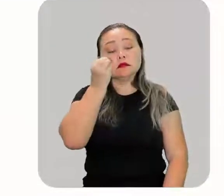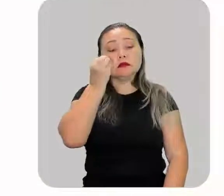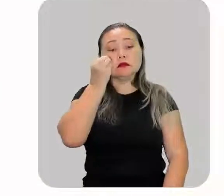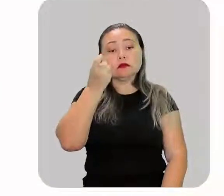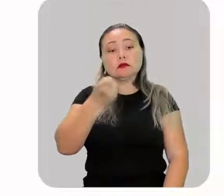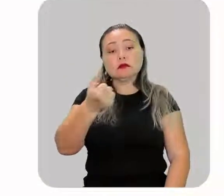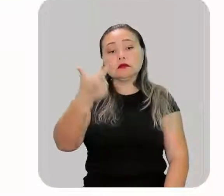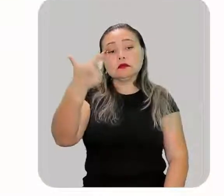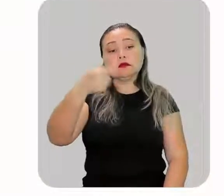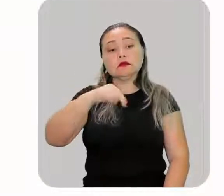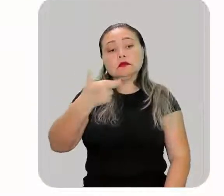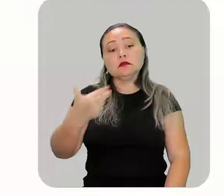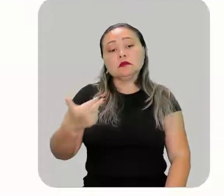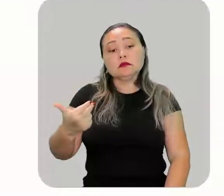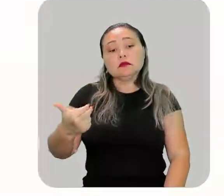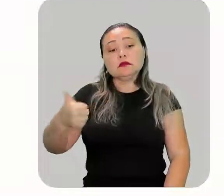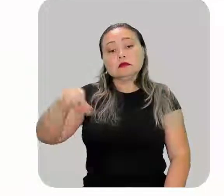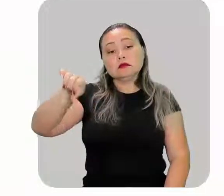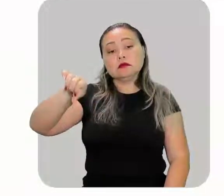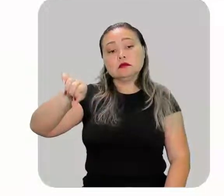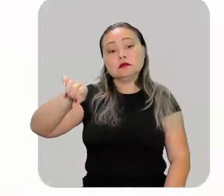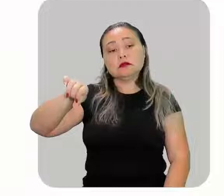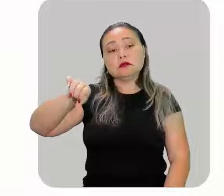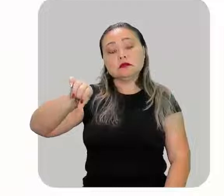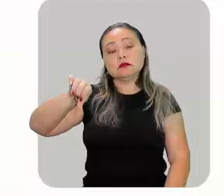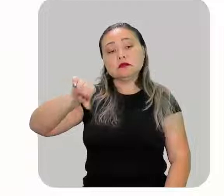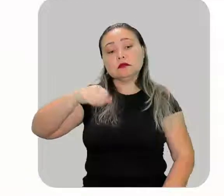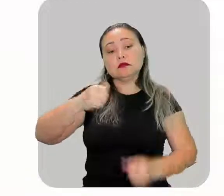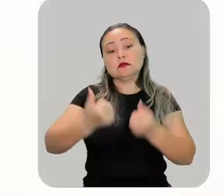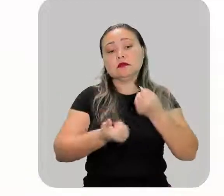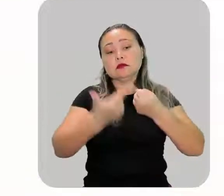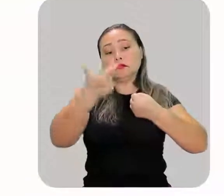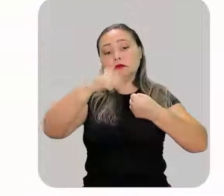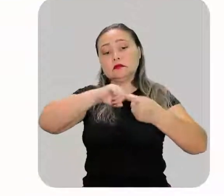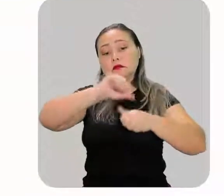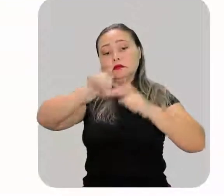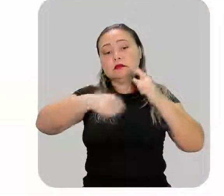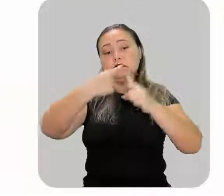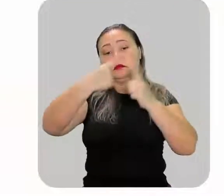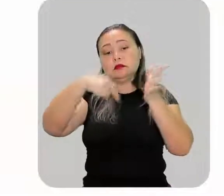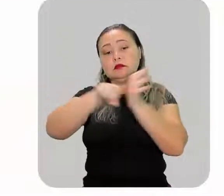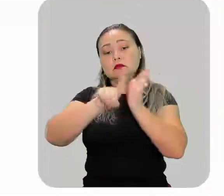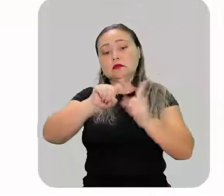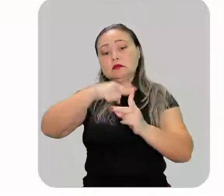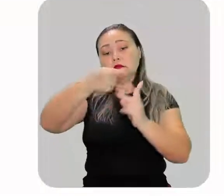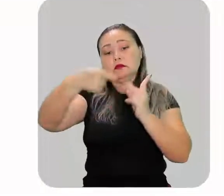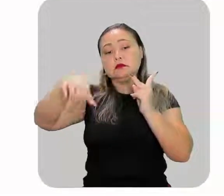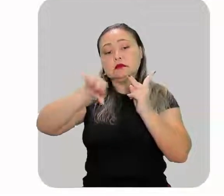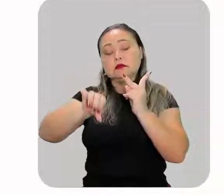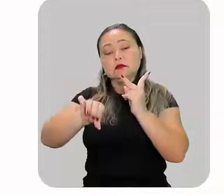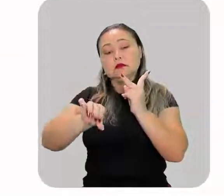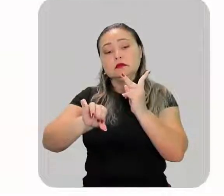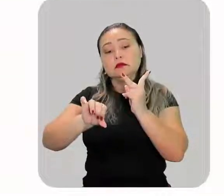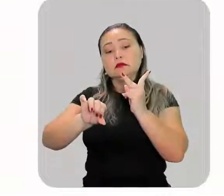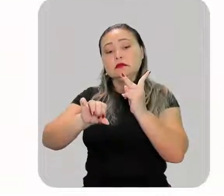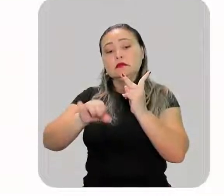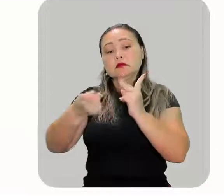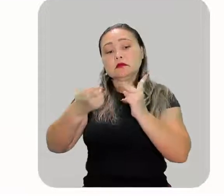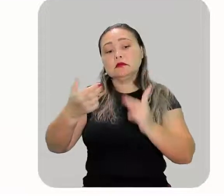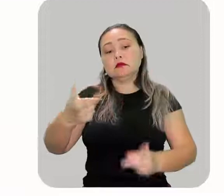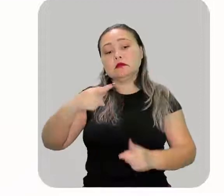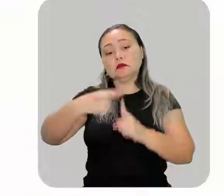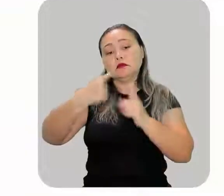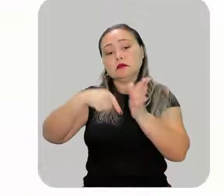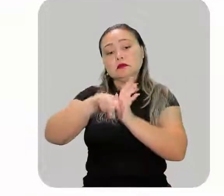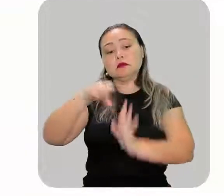lembrando, x ao quadrado vai ser igual a 9. Para extrair a potência, mais ou menos, A raiz raiz de 9. de 9. X é igual a